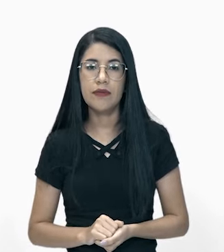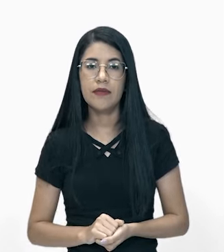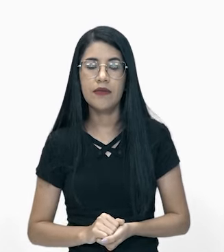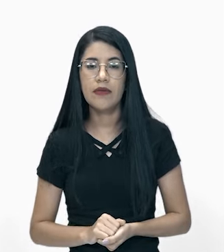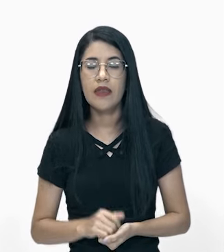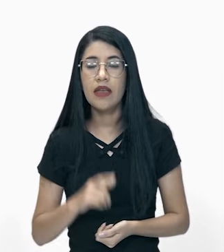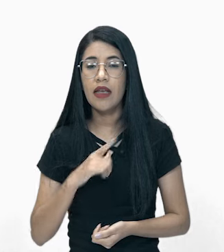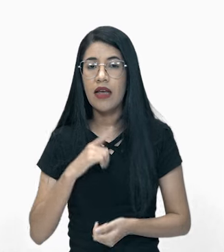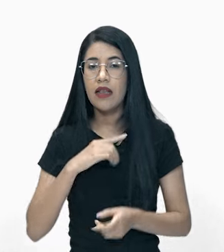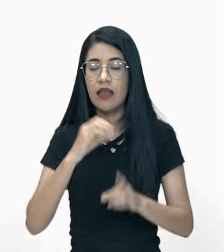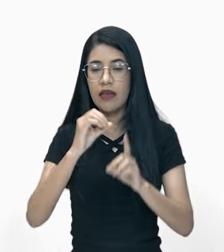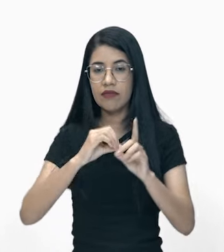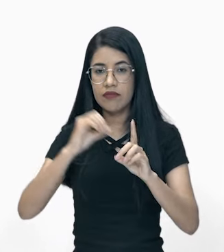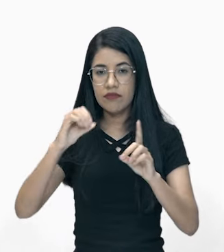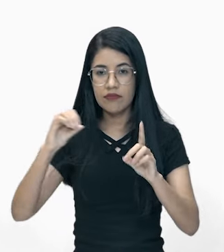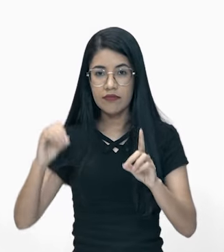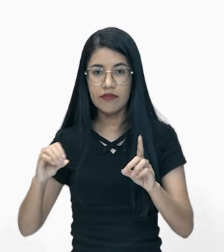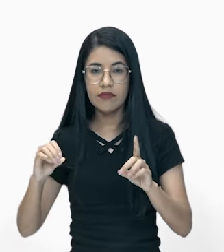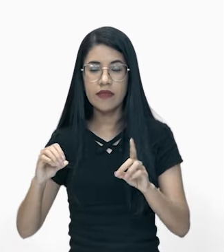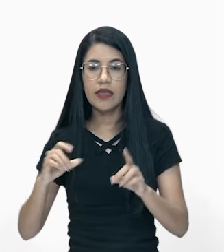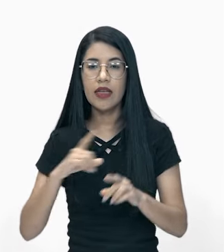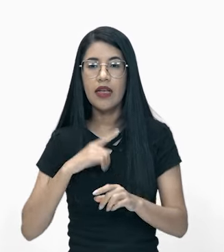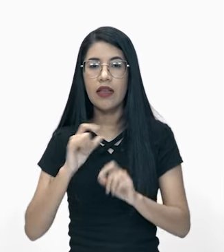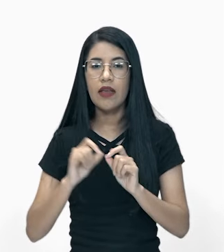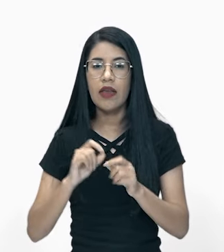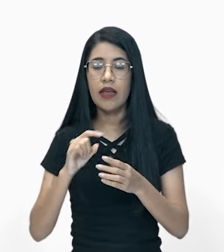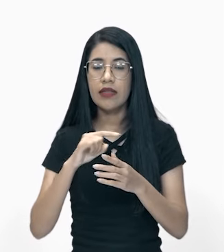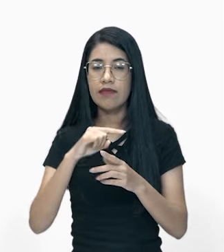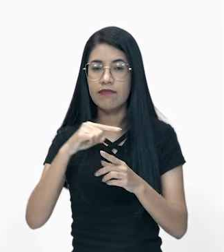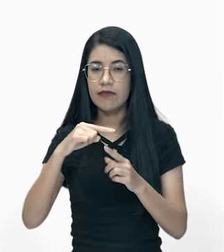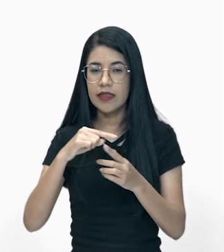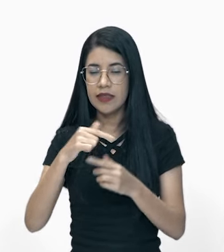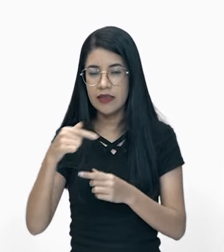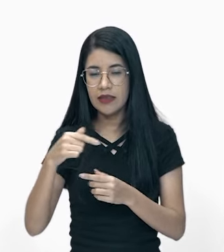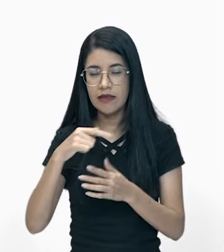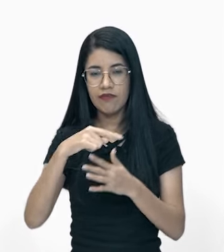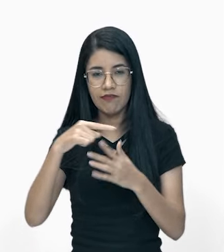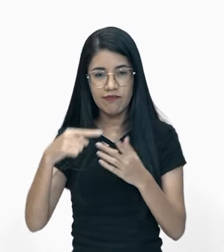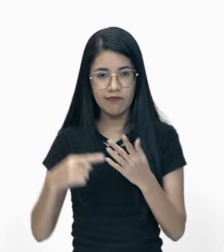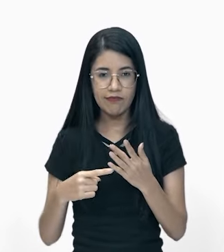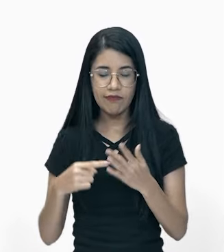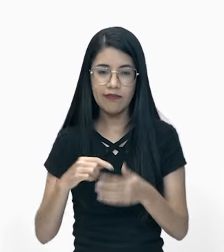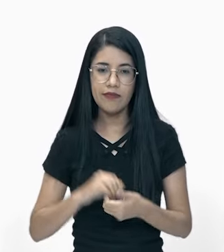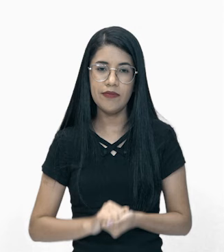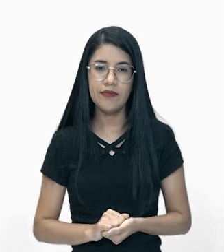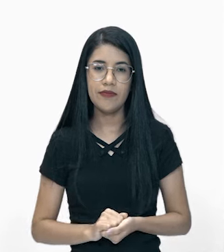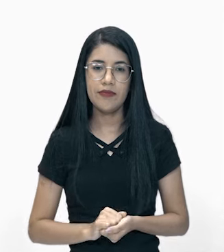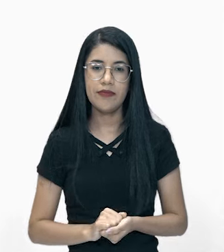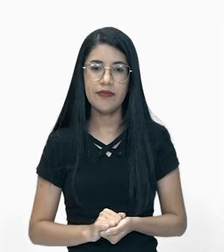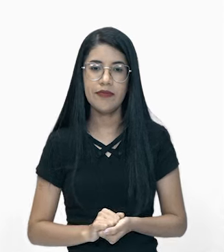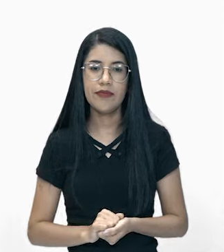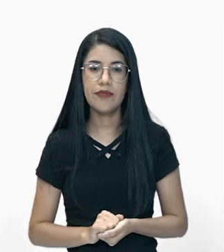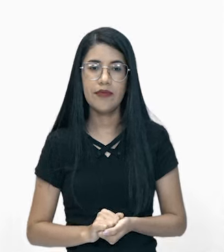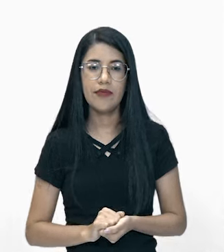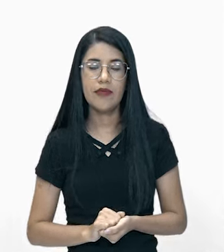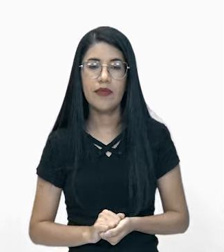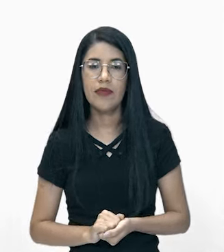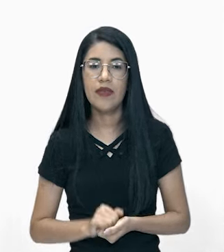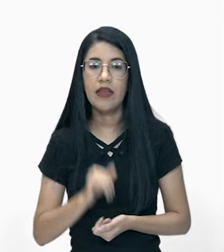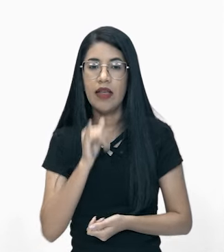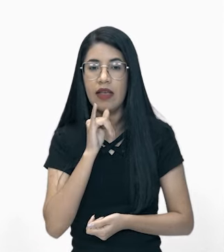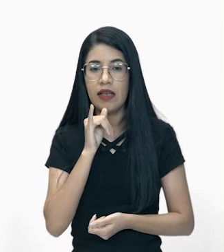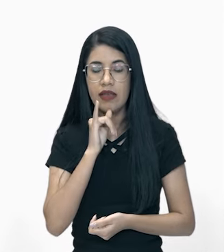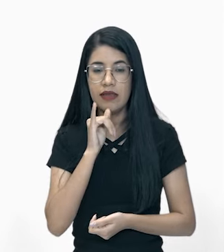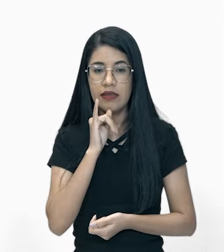as ondas, você tem aí, existem 7 tipos de ondas eletromagnéticas. Como você